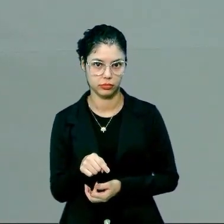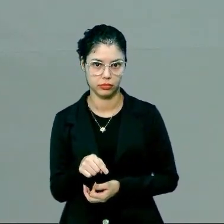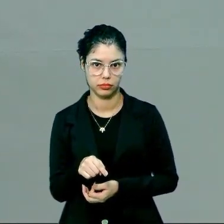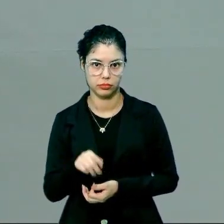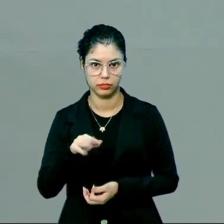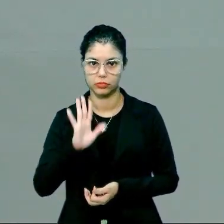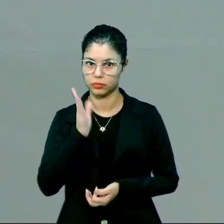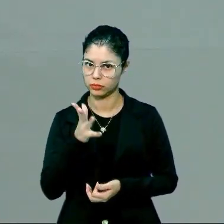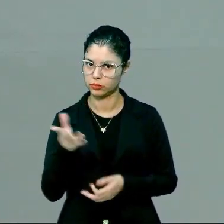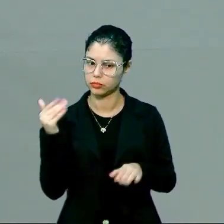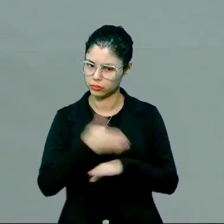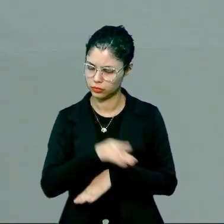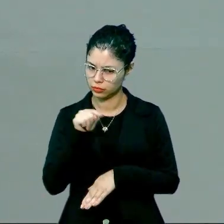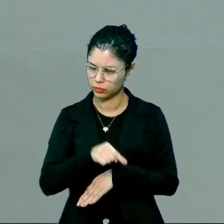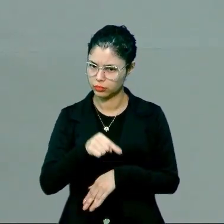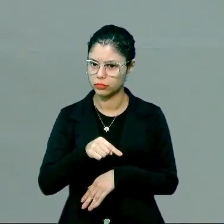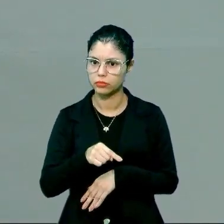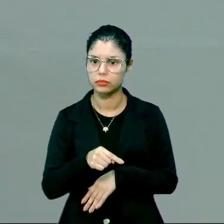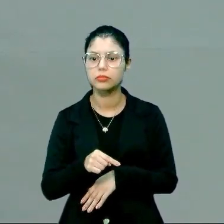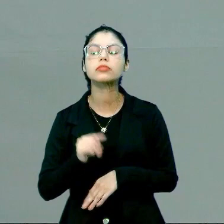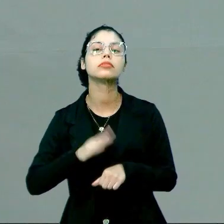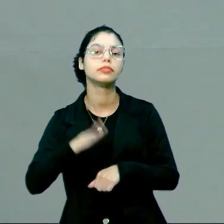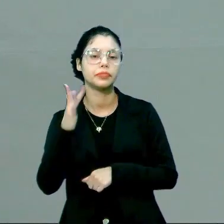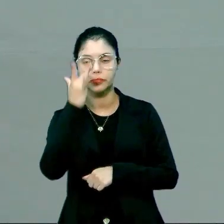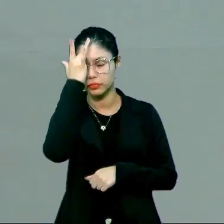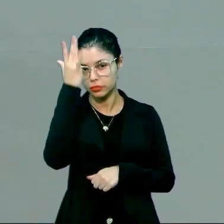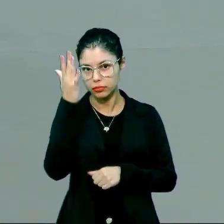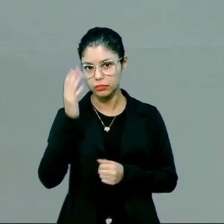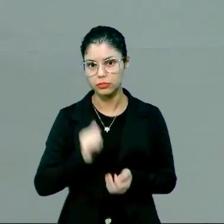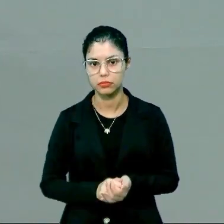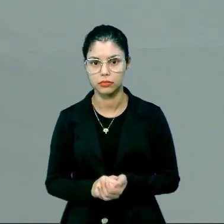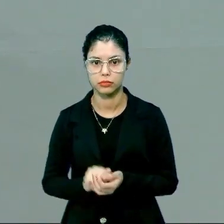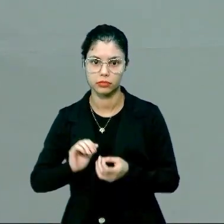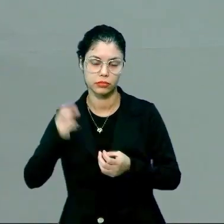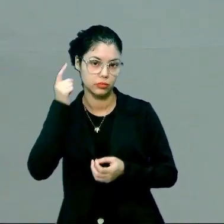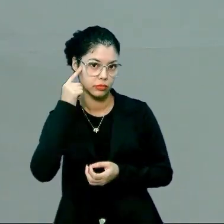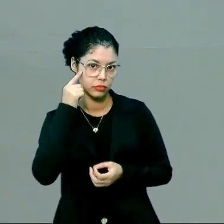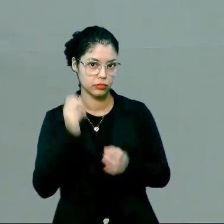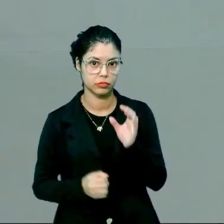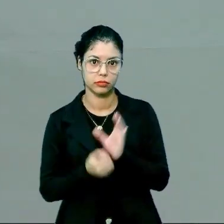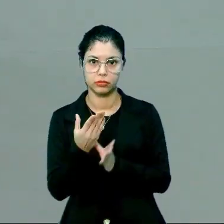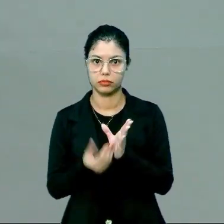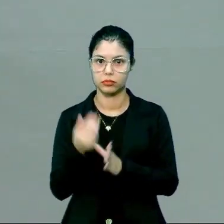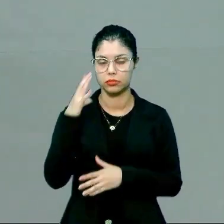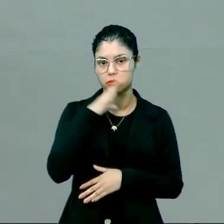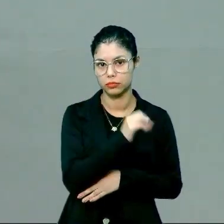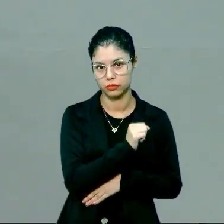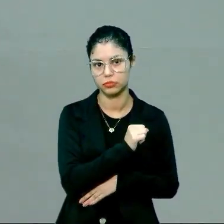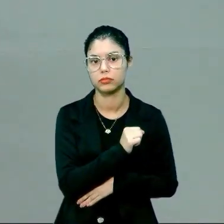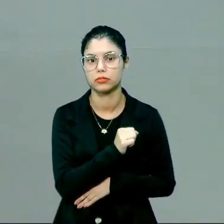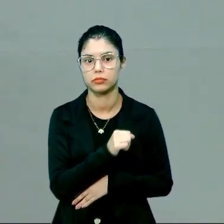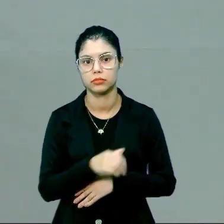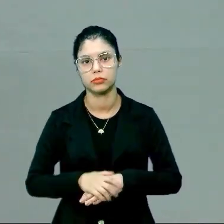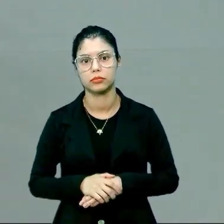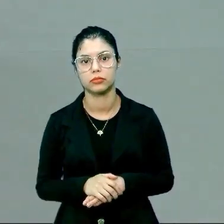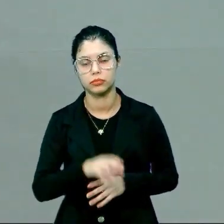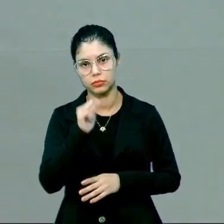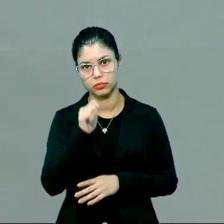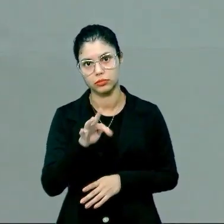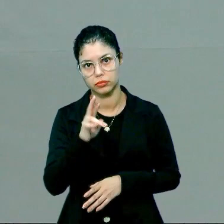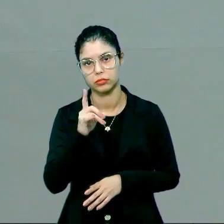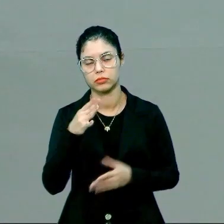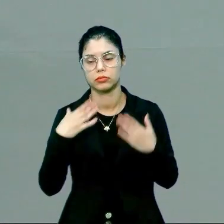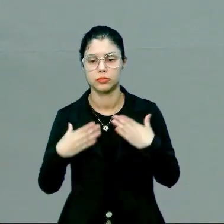esse micro-organismo já entrou aqui. Então é mais fácil a gente ter células de memória e produzir mais rapidamente esse